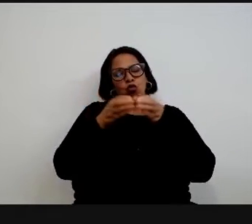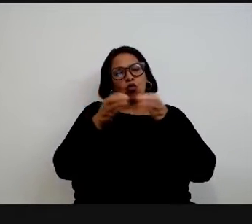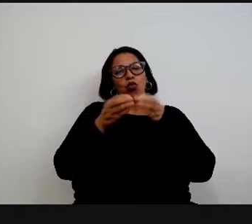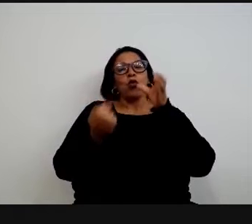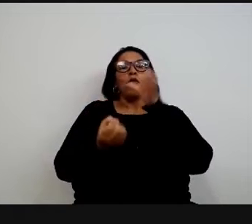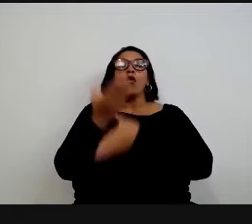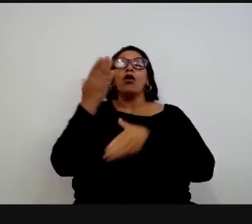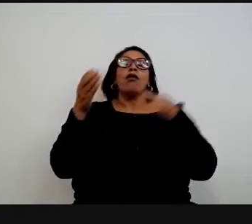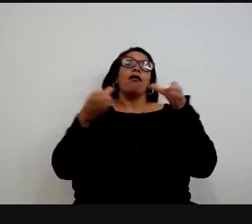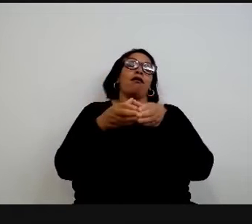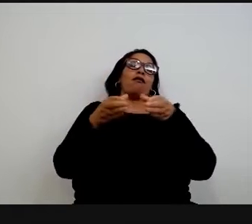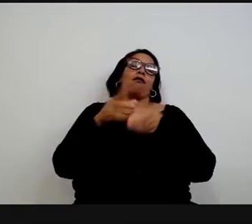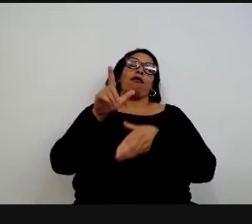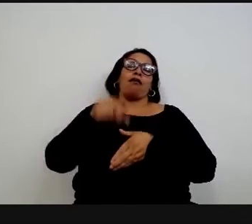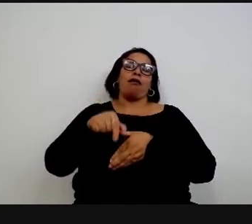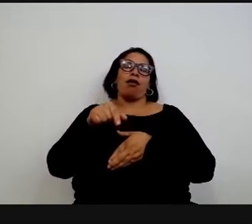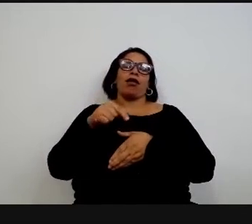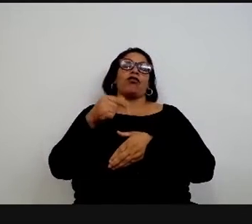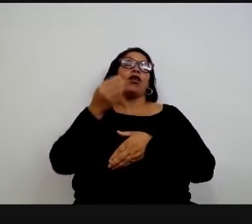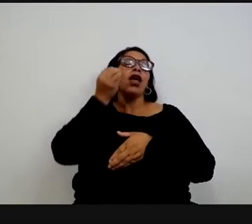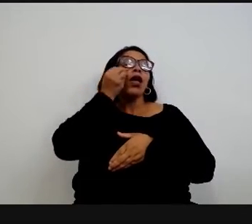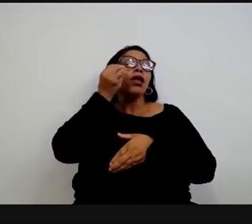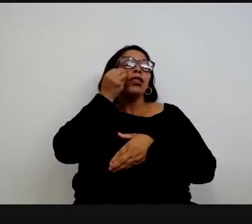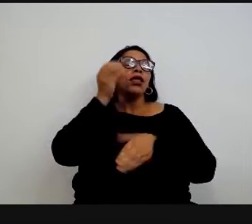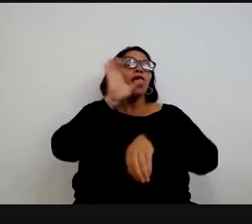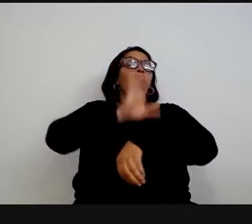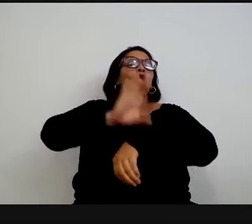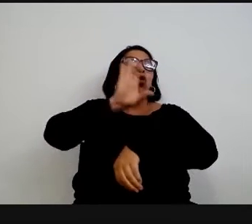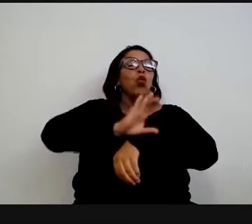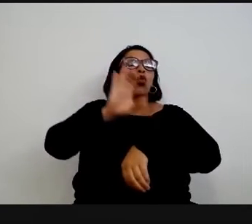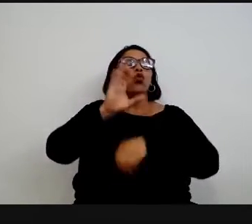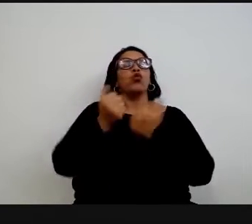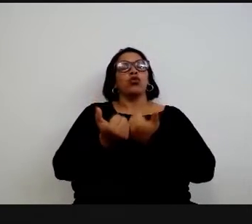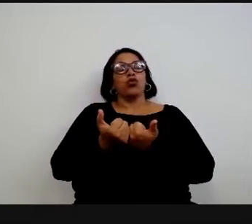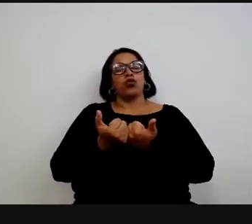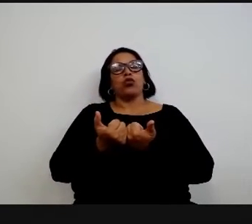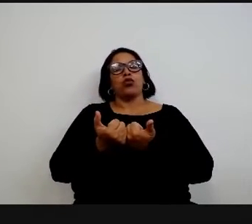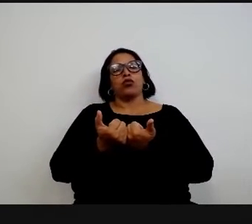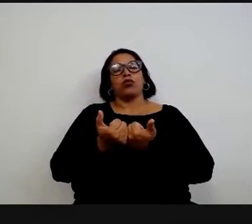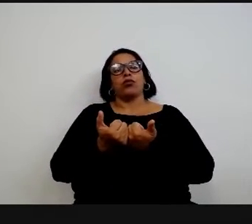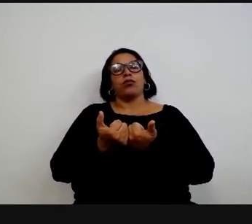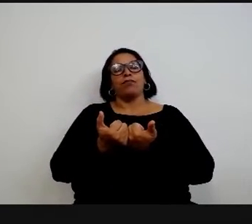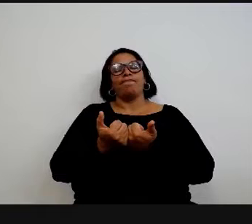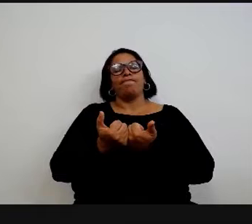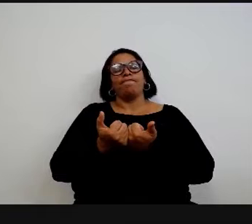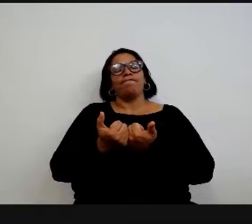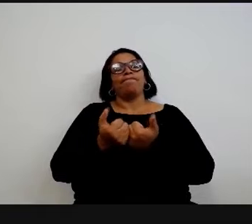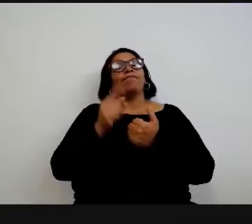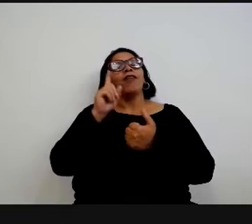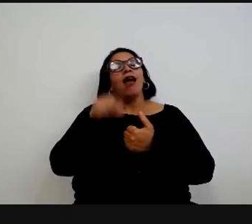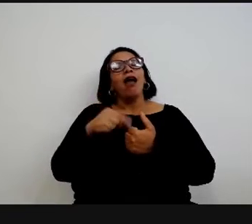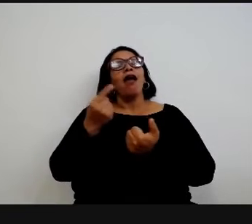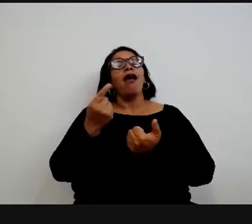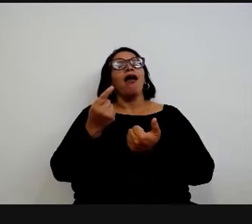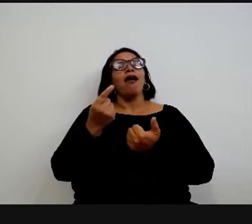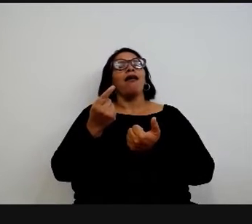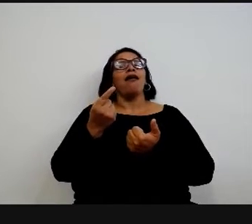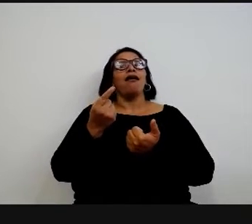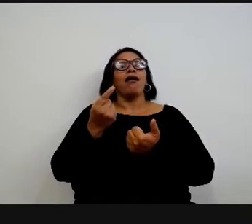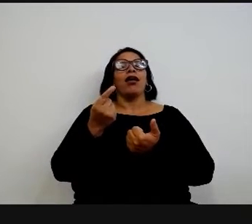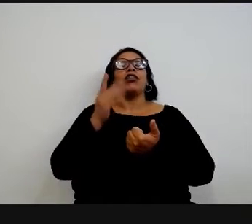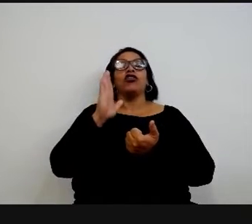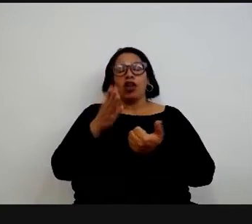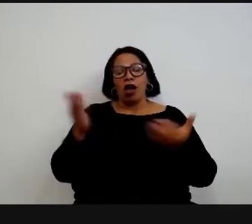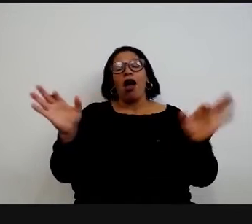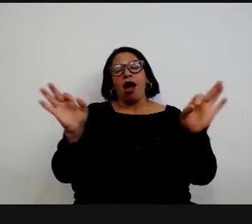conseguir, Criar esse banco. inclusive, ter a criação desse curso, desse banco com esse curso, exatamente. Isso, exatamente. Então, é aquilo que eu esforço costumo nacional. dizer,